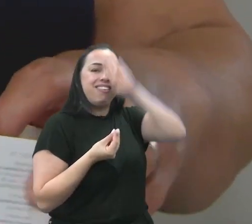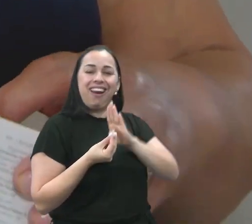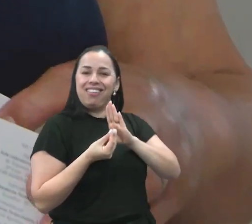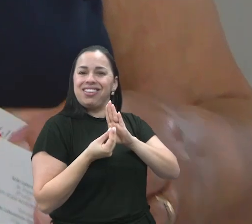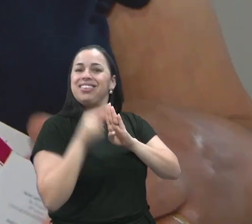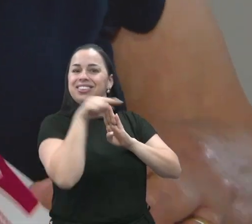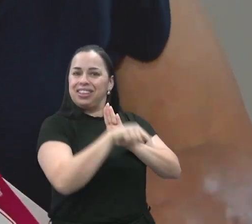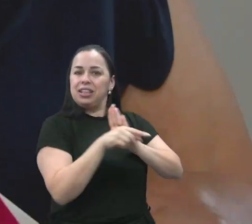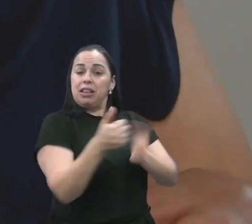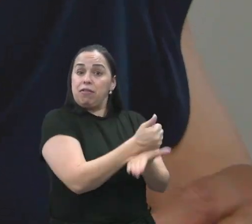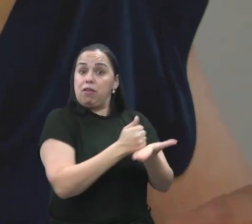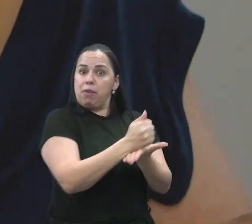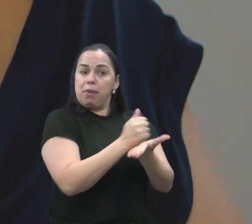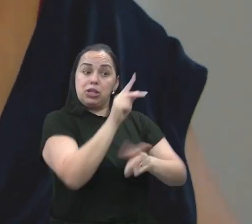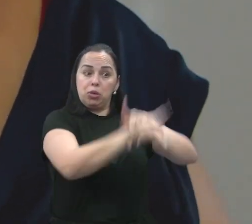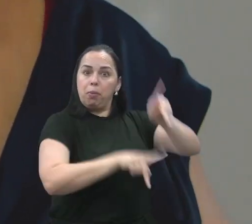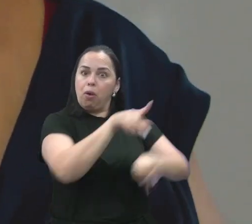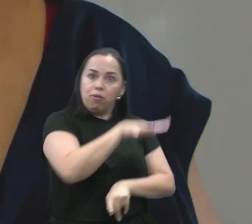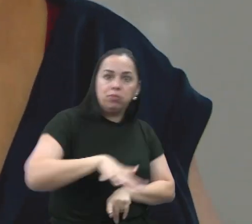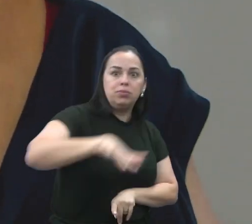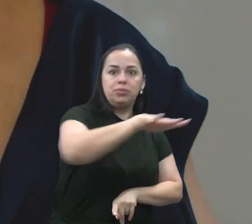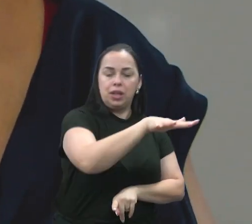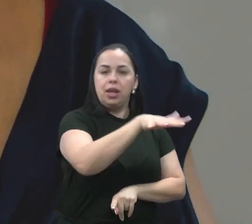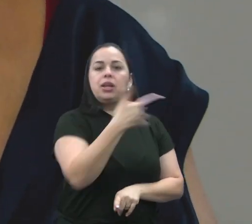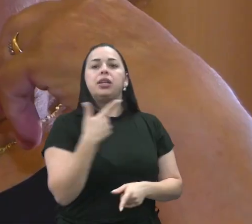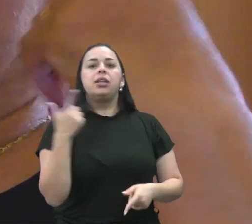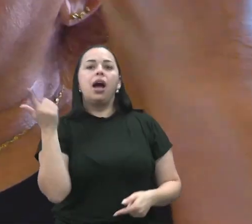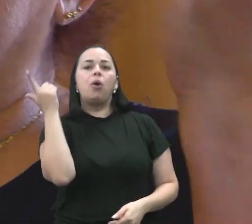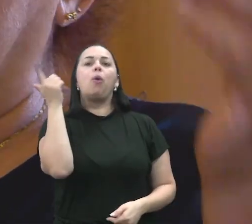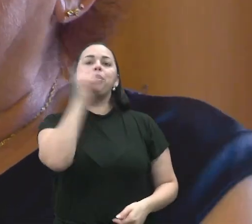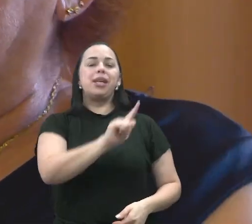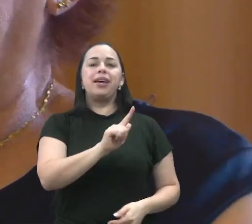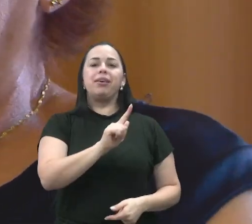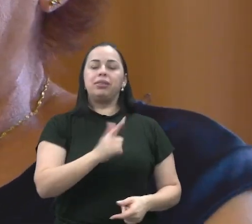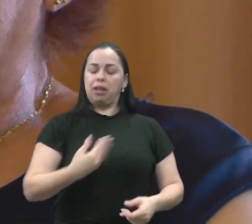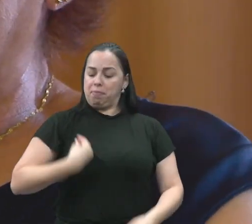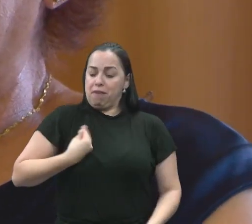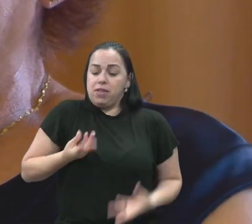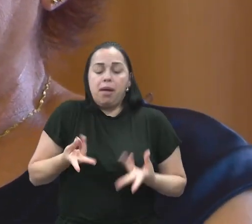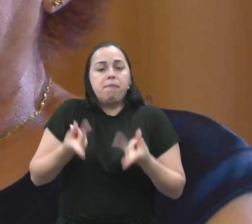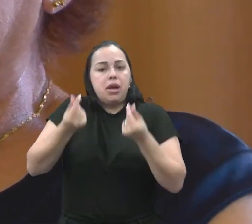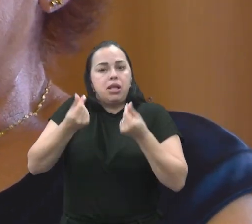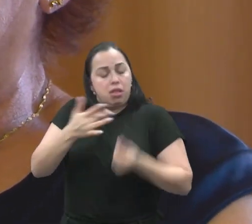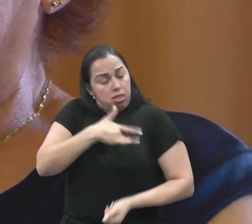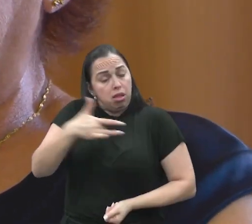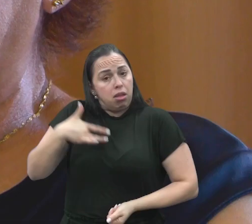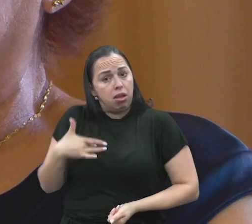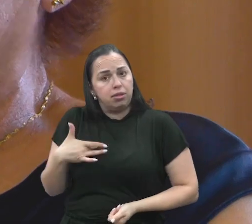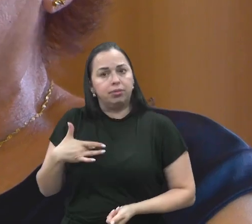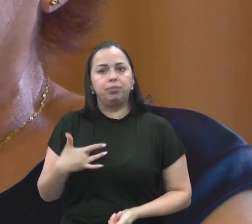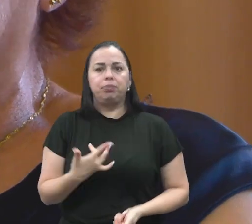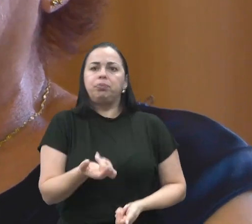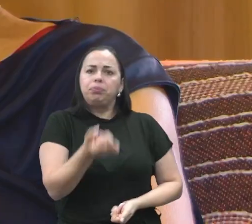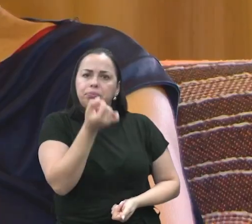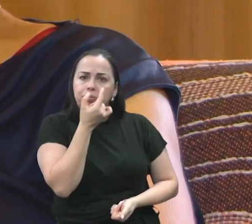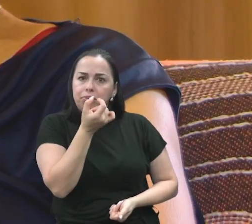consegue gratuitamente, através do programa Farmácia Popular. Recursos que permitem a ela uma vida plena e